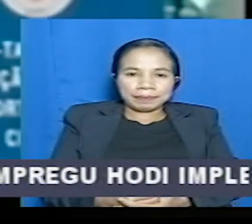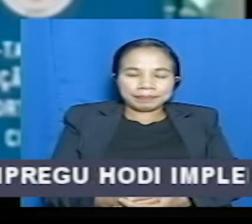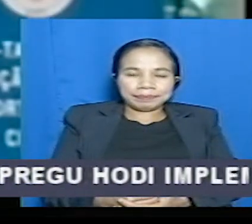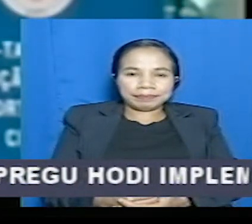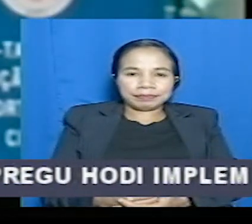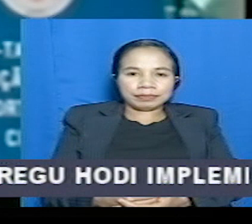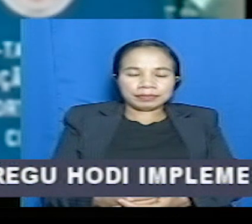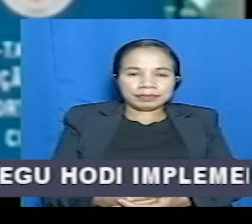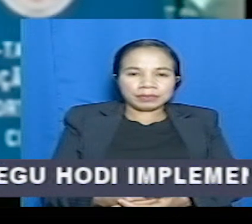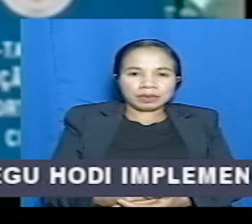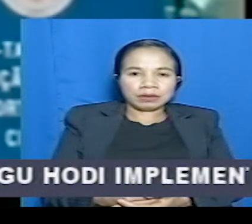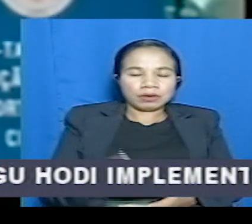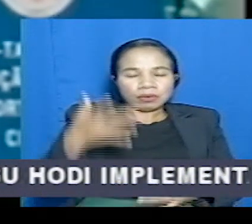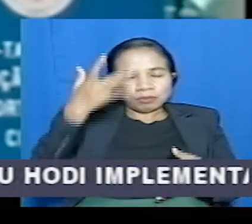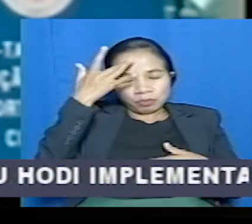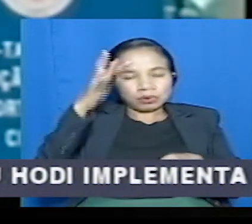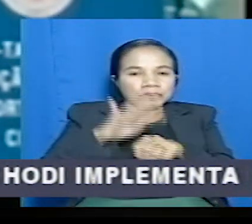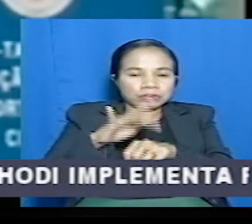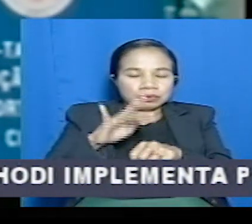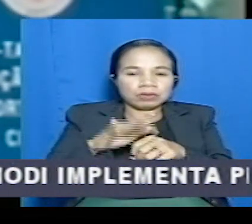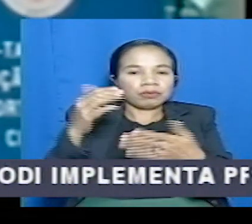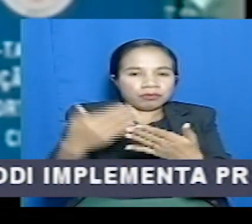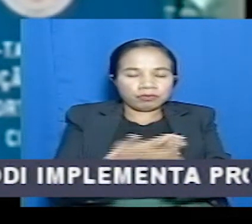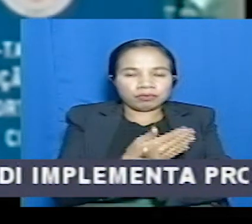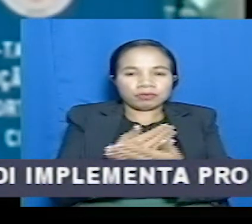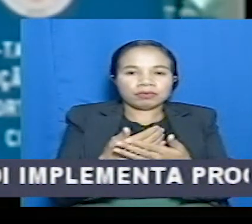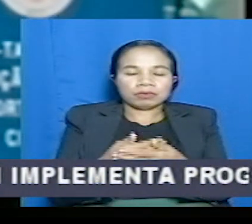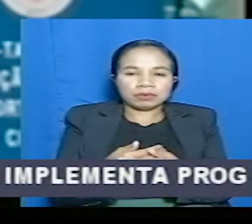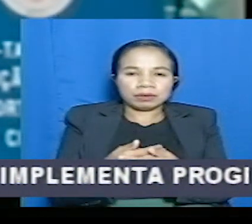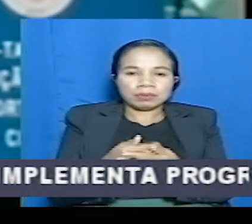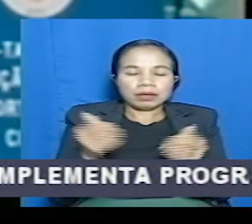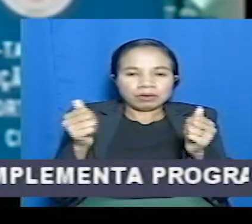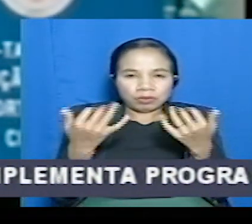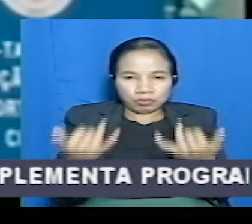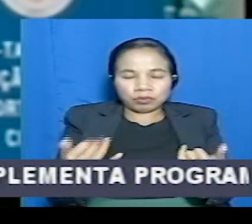Caso detectado foi na Berrelata Oin, dia 12 de maio, Hamutu Koto